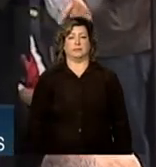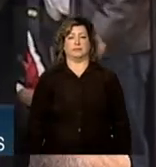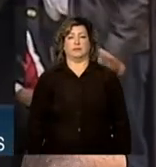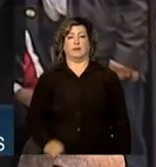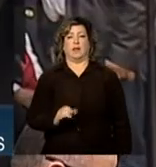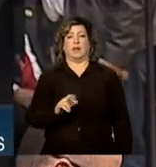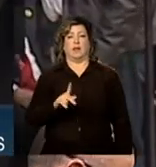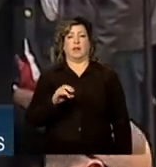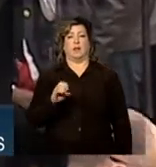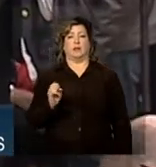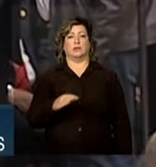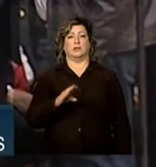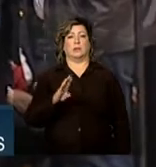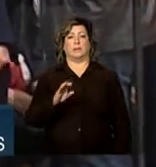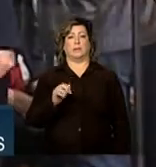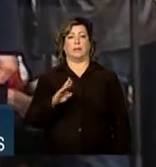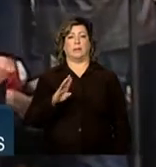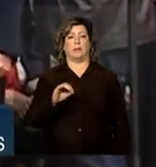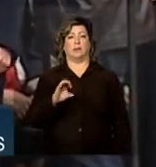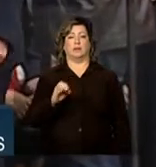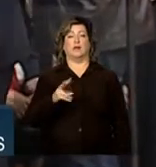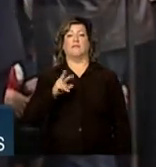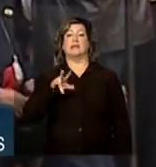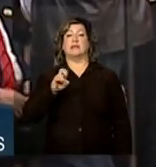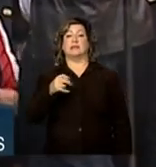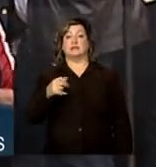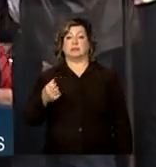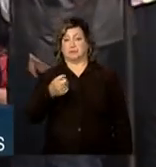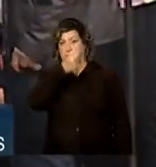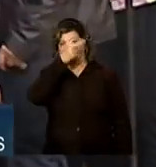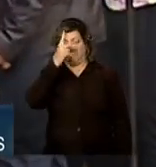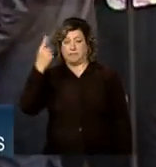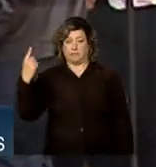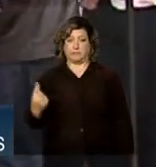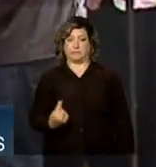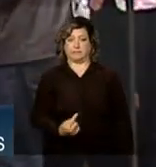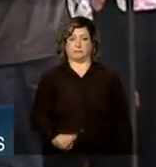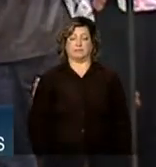Carlos Barbosa, vice-prefeito Evandro Zibetti.